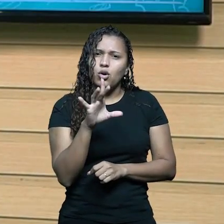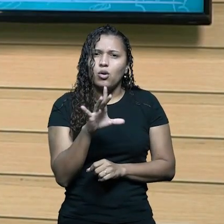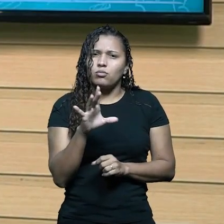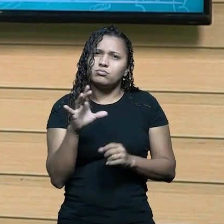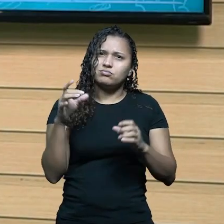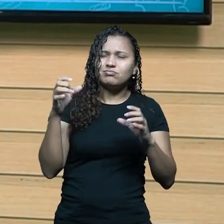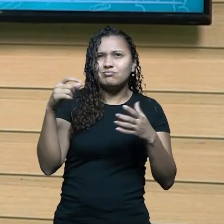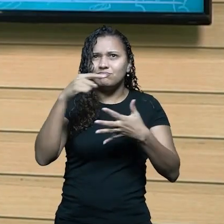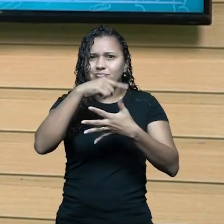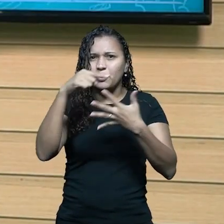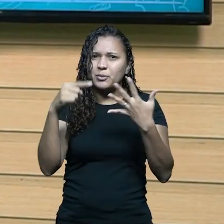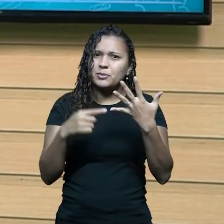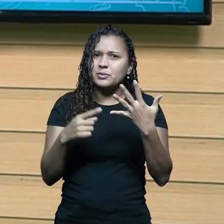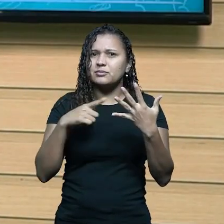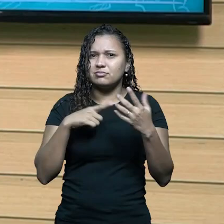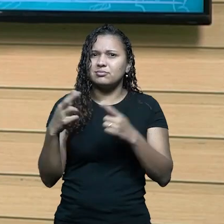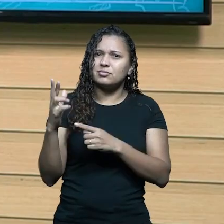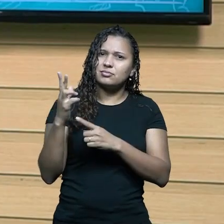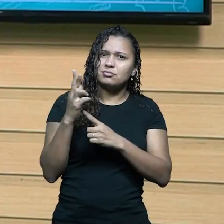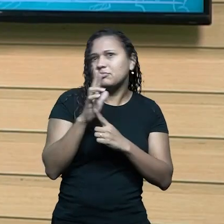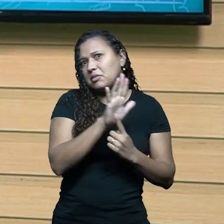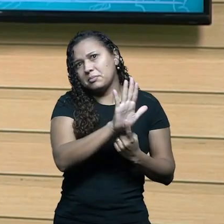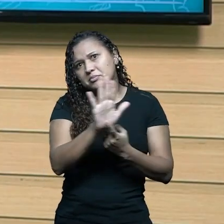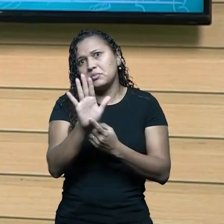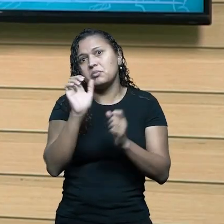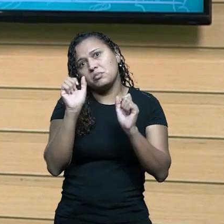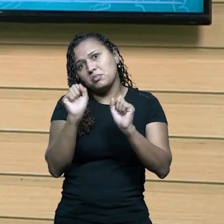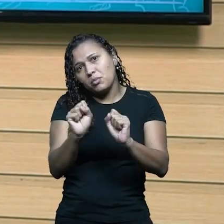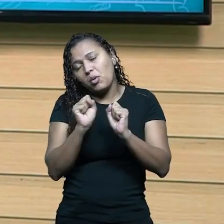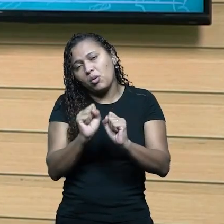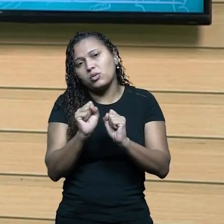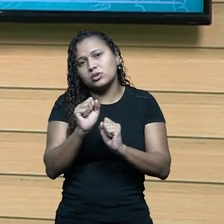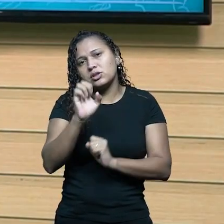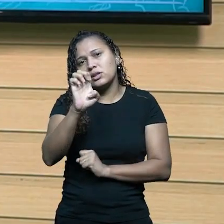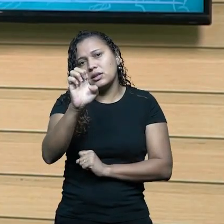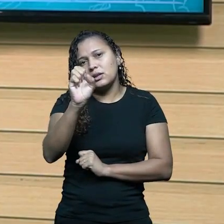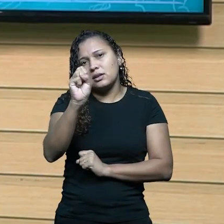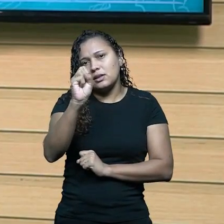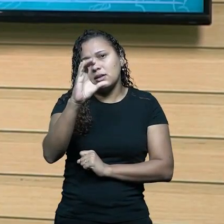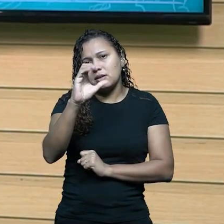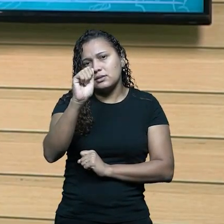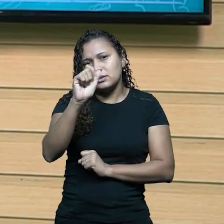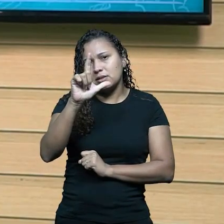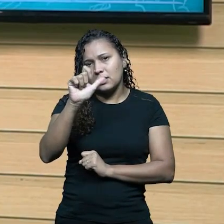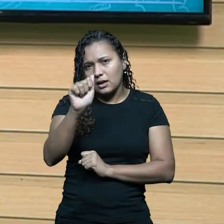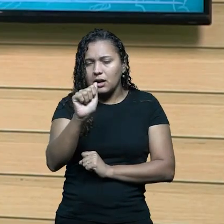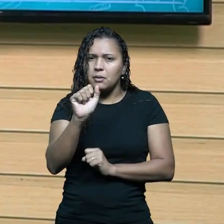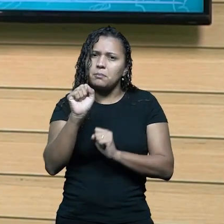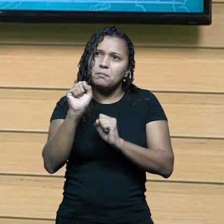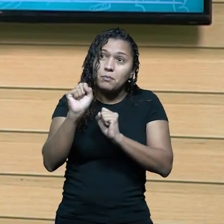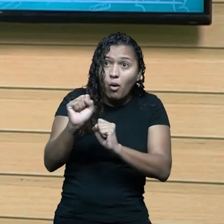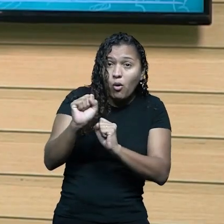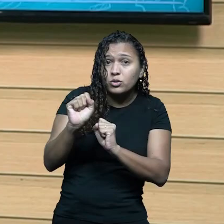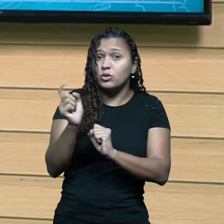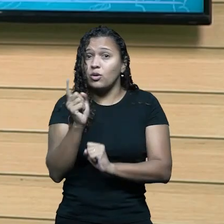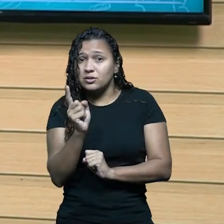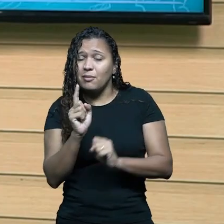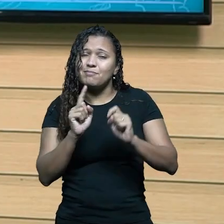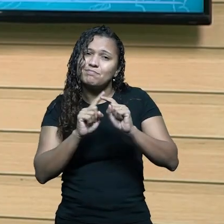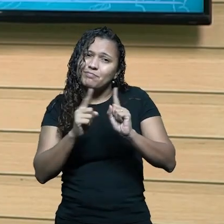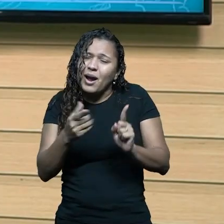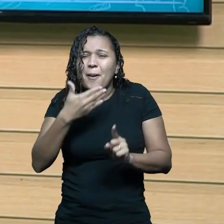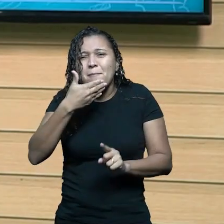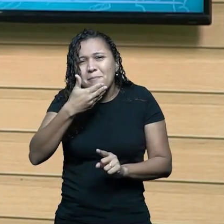os elementos a serem representados, então eles podem sim ser feitos sem escala, mas o ideal é sempre fazer o